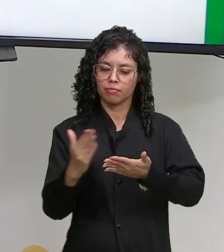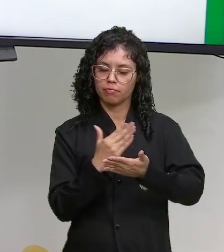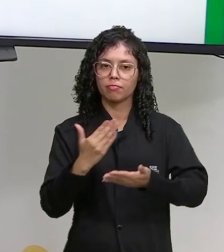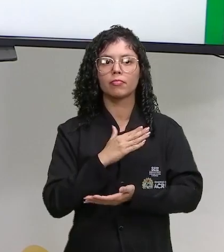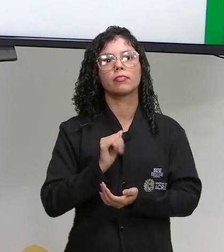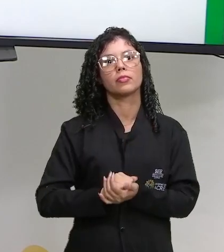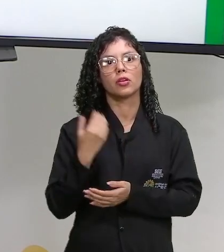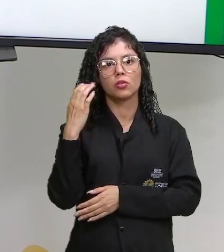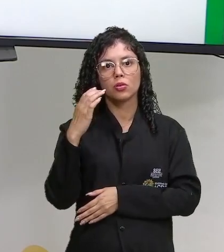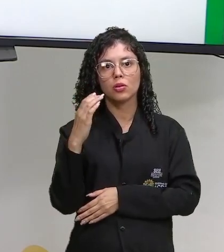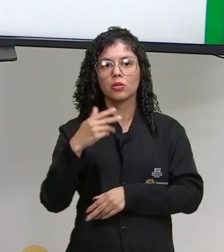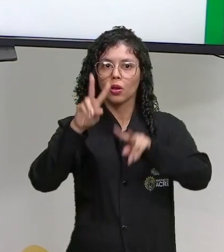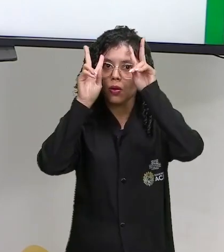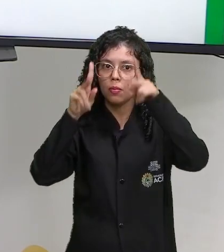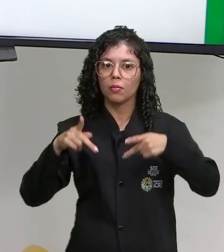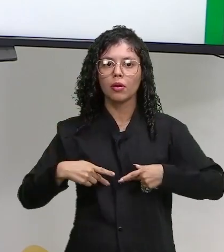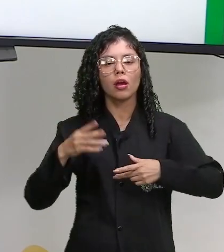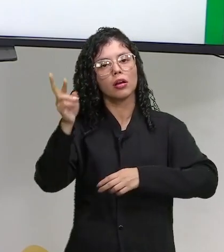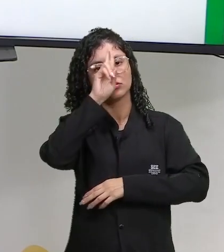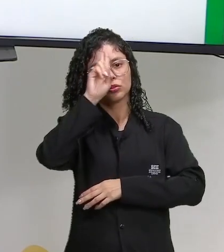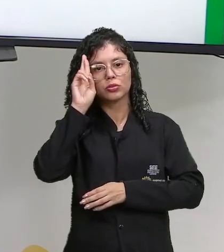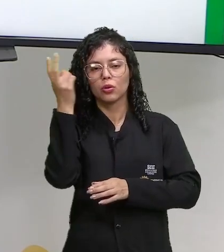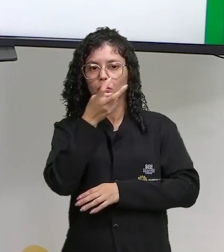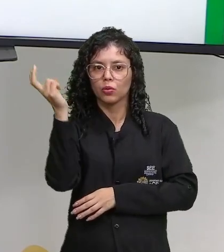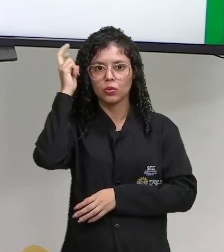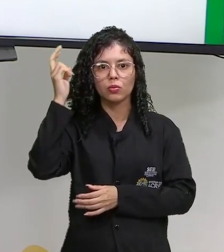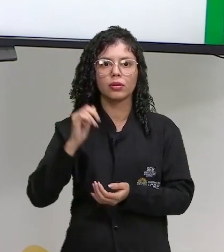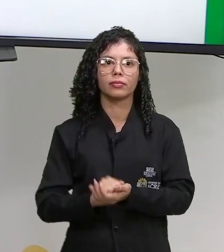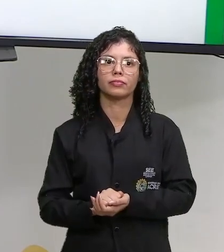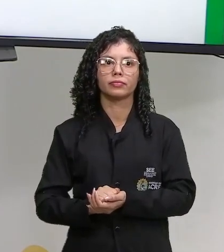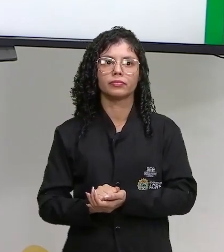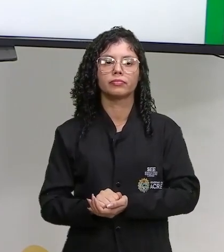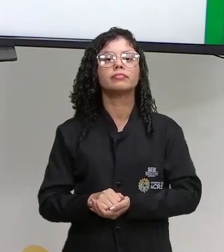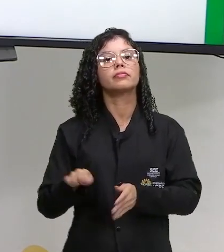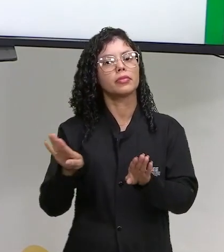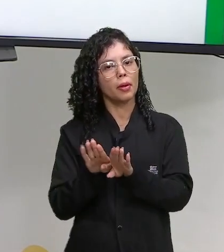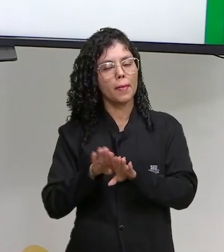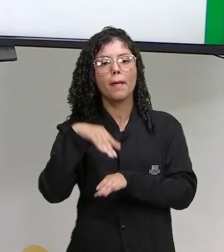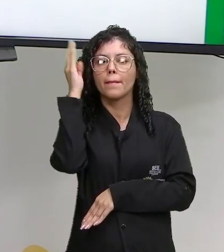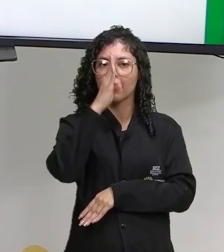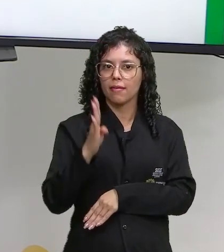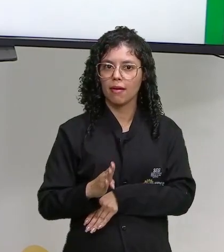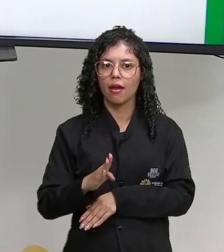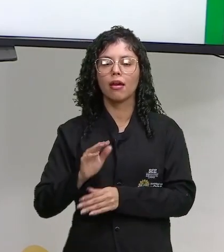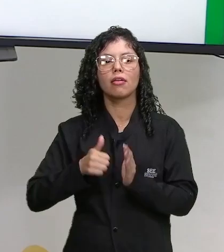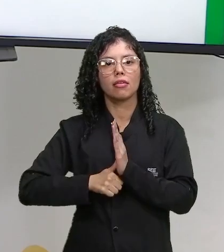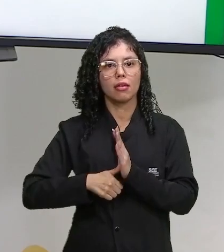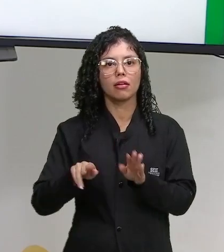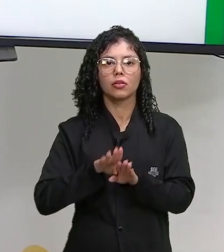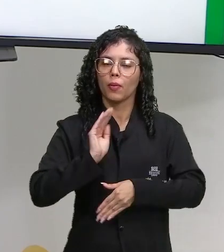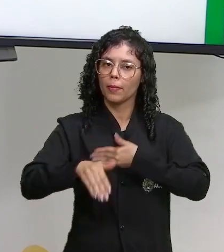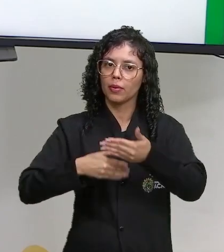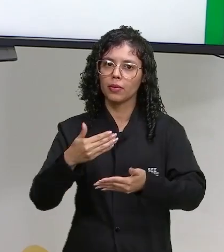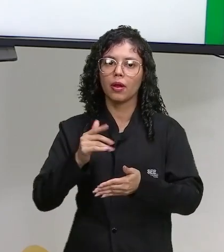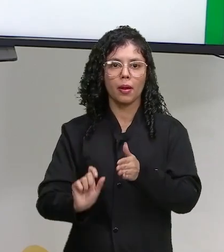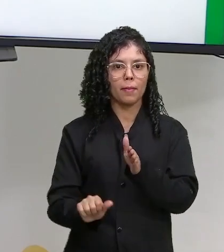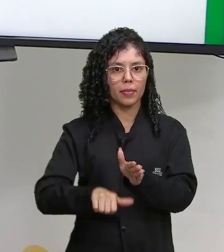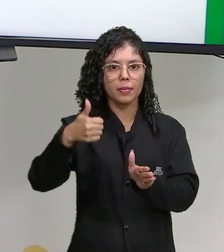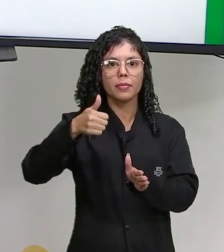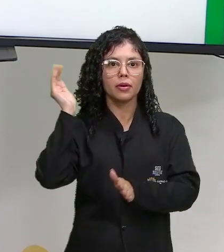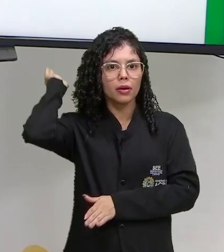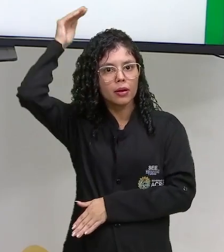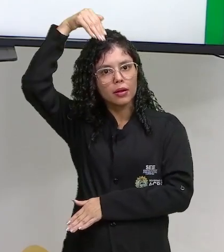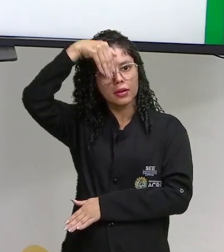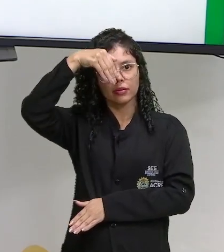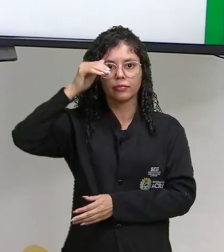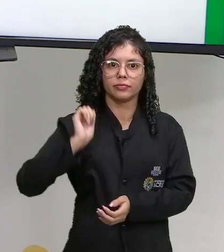Humanas é, de fato, a história e cultura e identidade brasileira. Portanto, a gente vai analisar o processo que nós chamamos de Primeira República